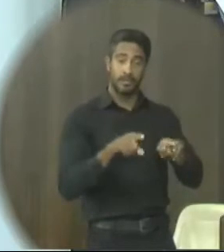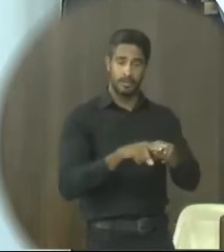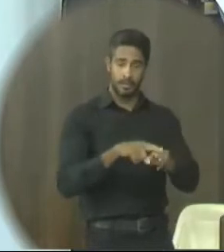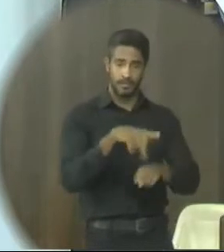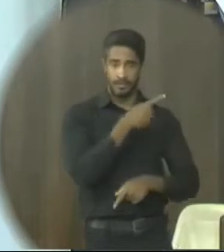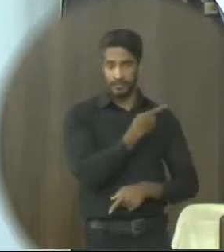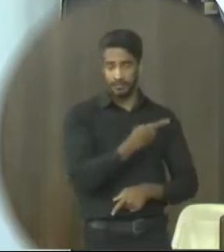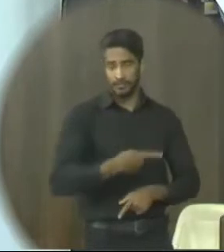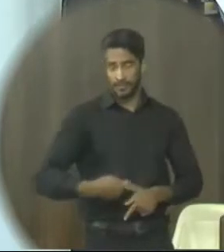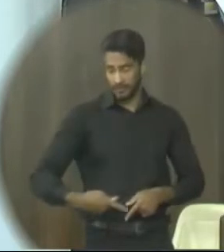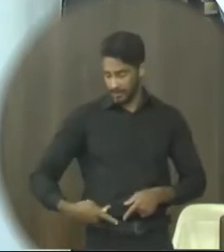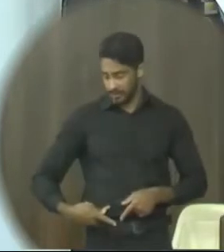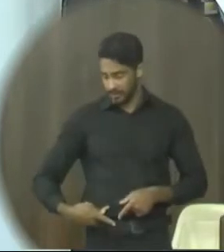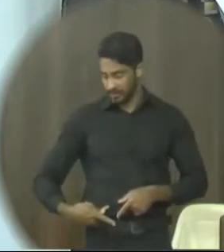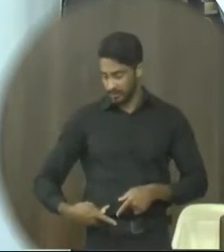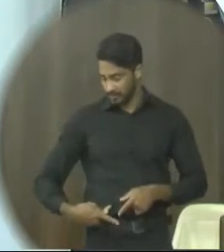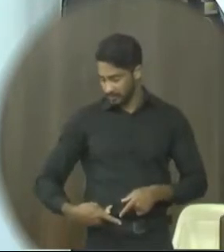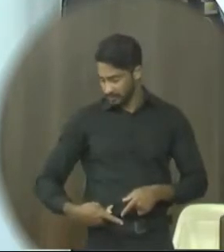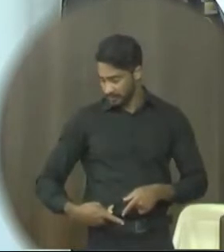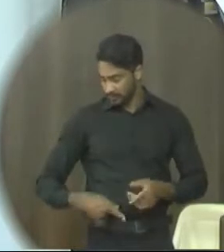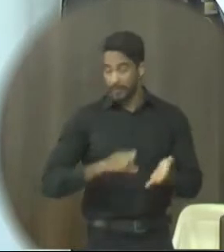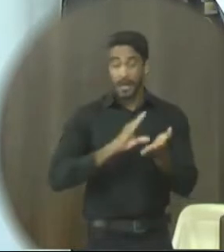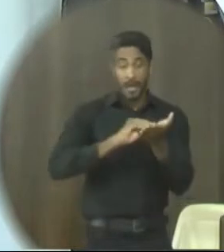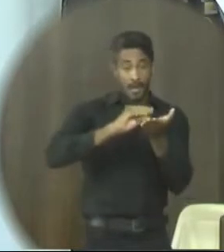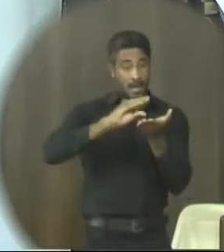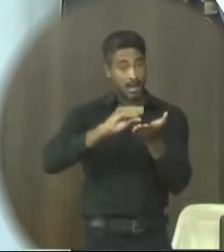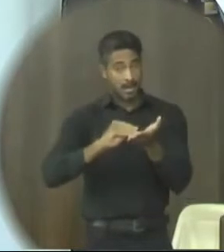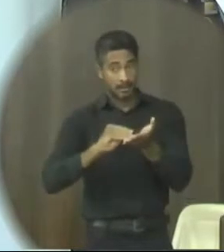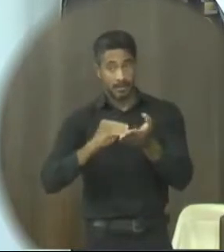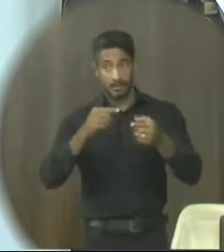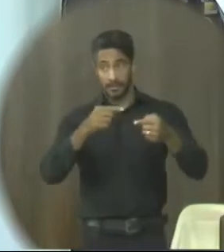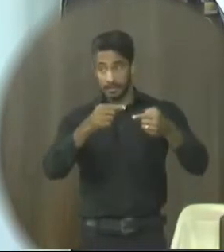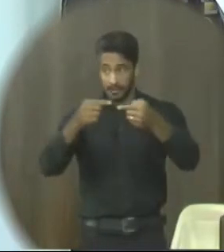senhor presidente. A ata está em discussão.